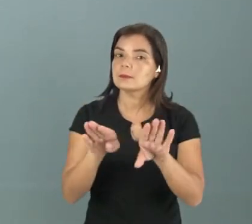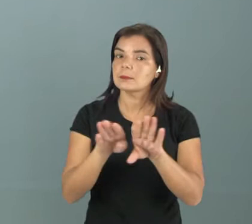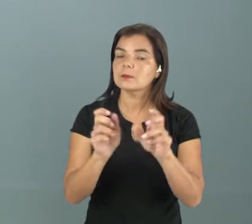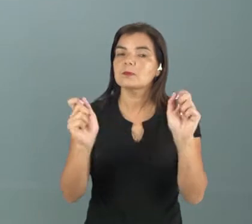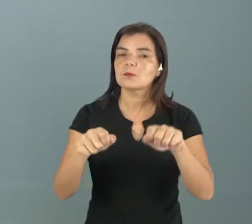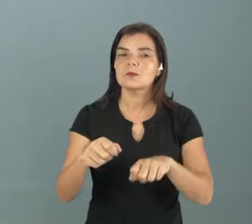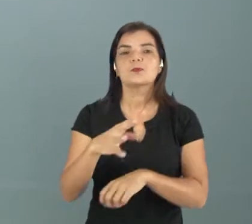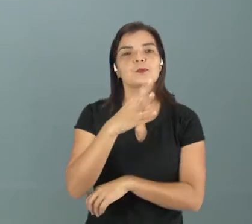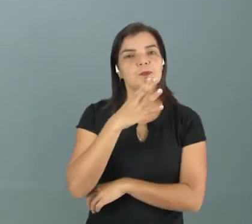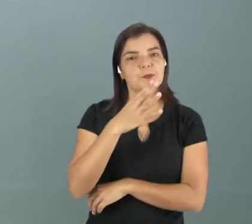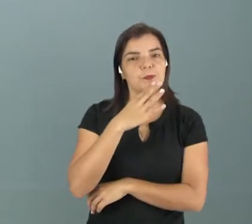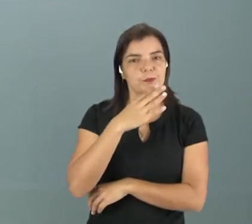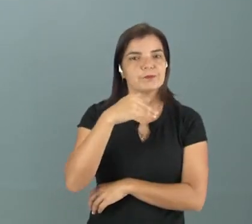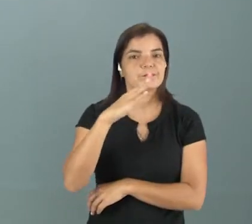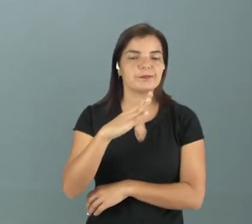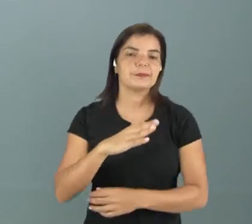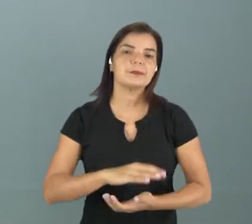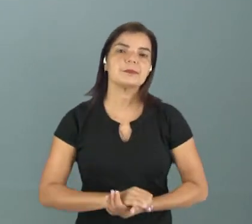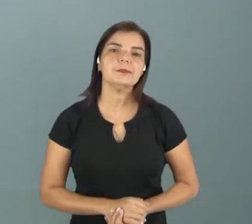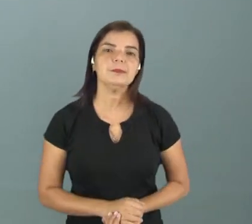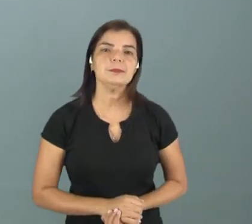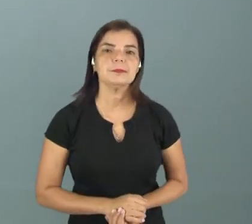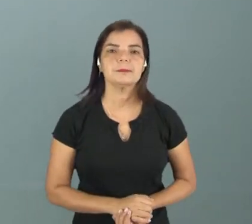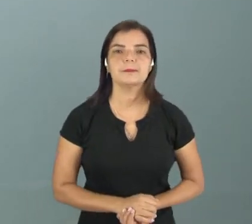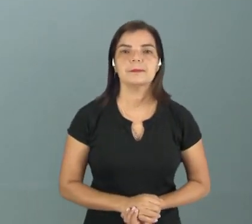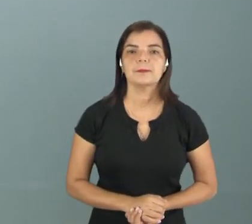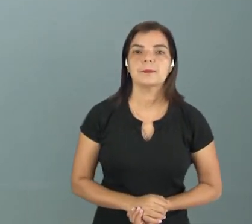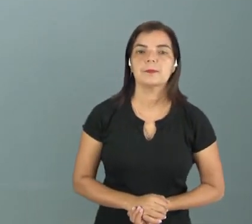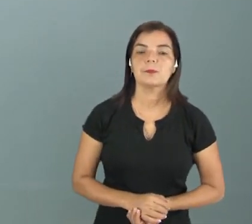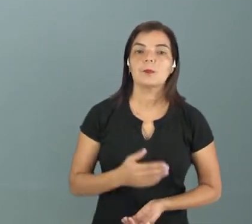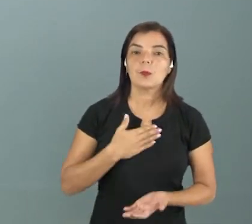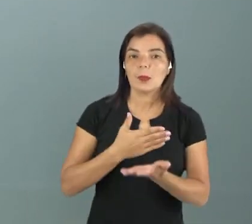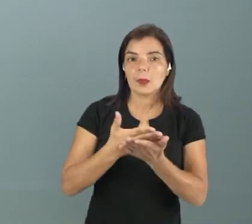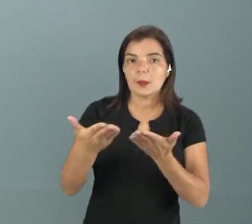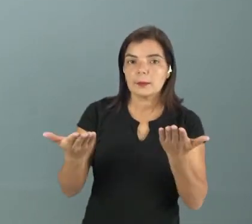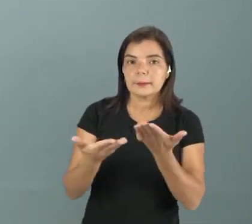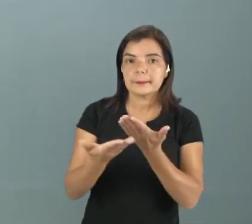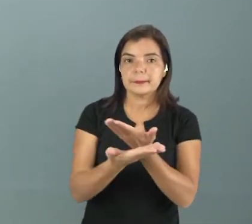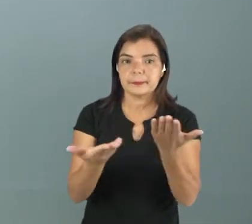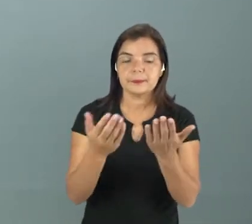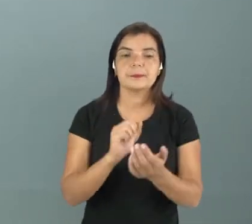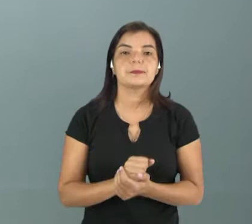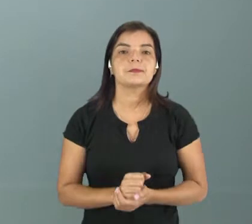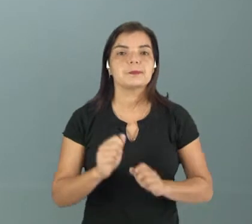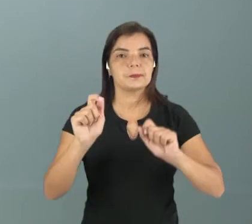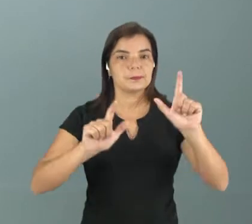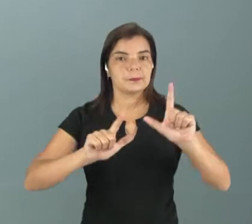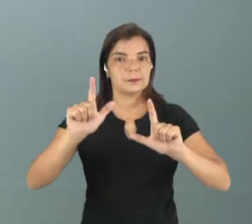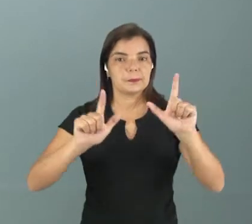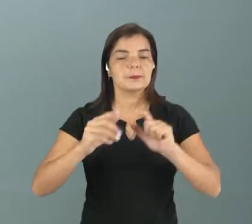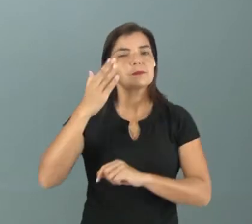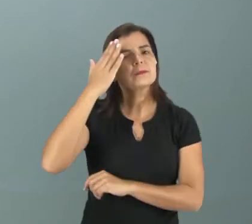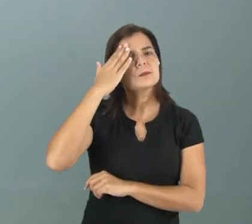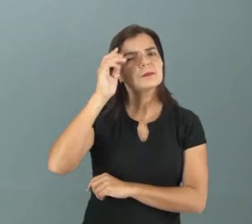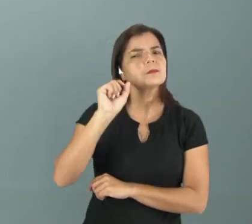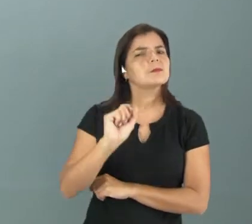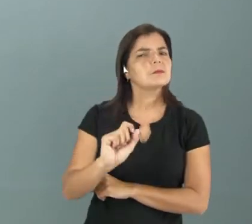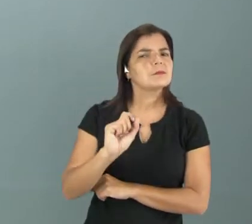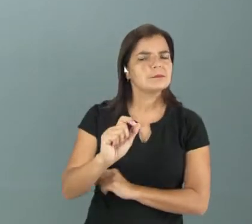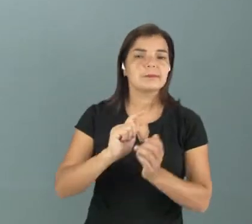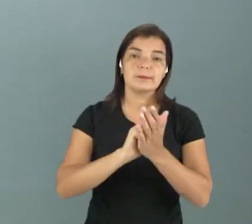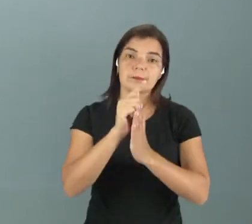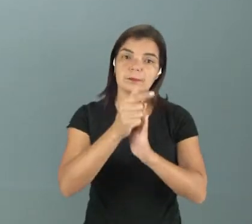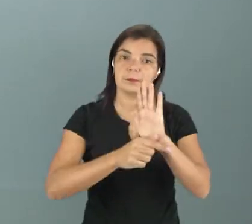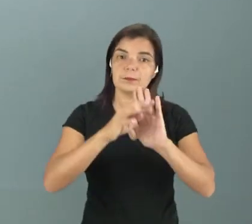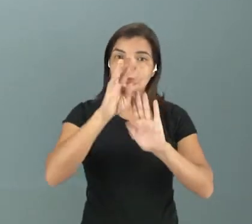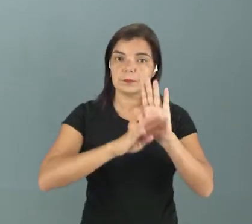ele, conhecer um pouquinho mais sobre ele, tá bom? Eu vou iniciar agora com vocês, aí na telinha, para a gente entender o que é esse gênero e